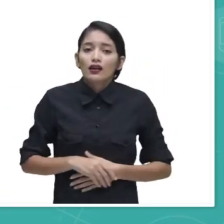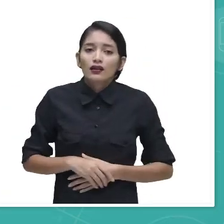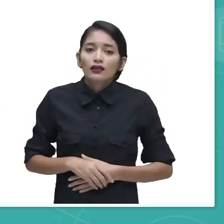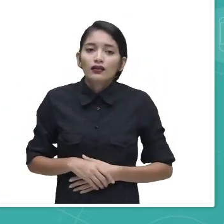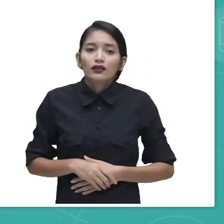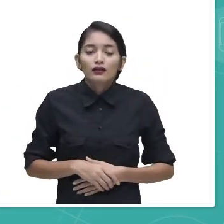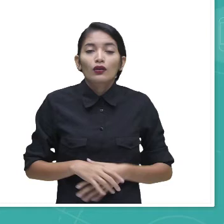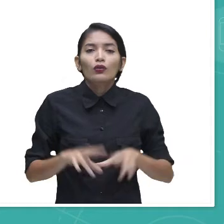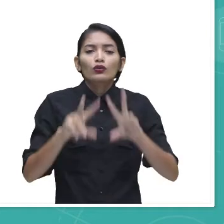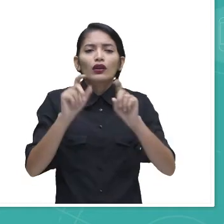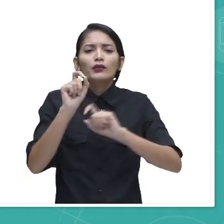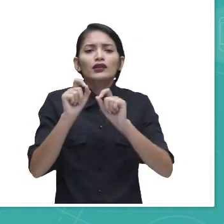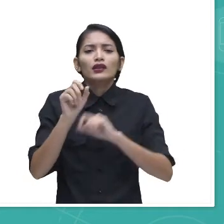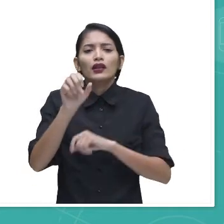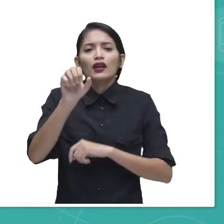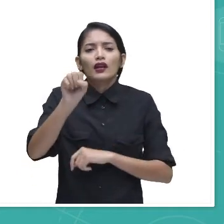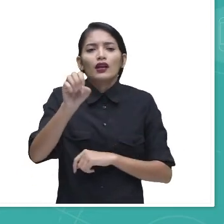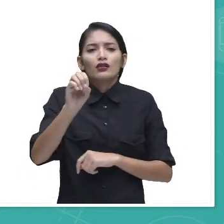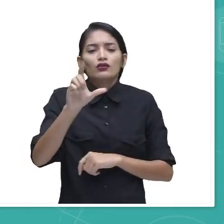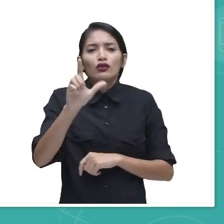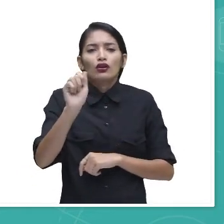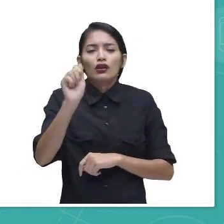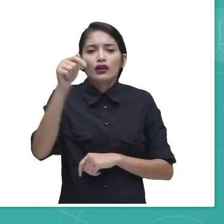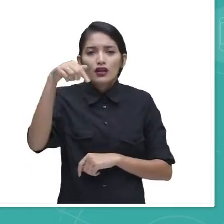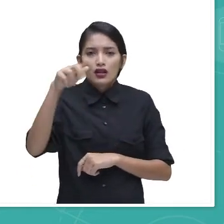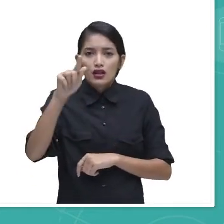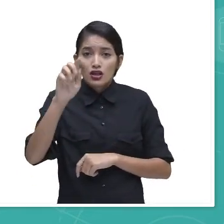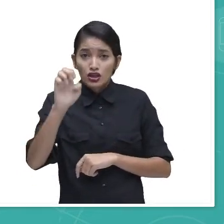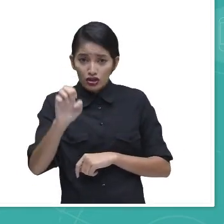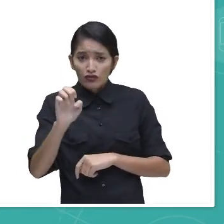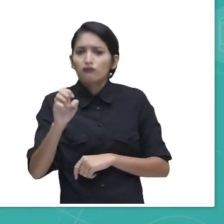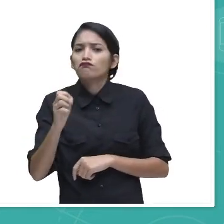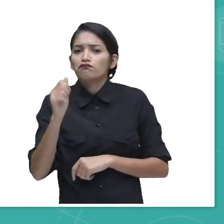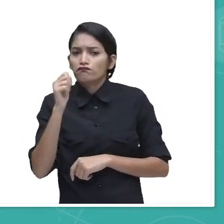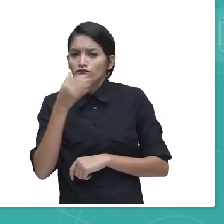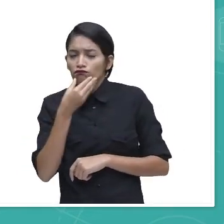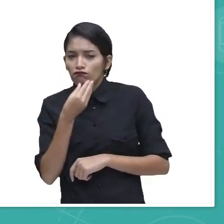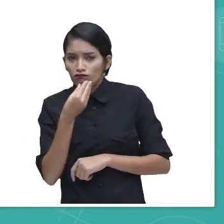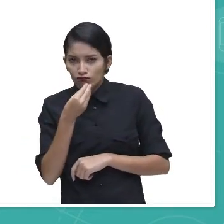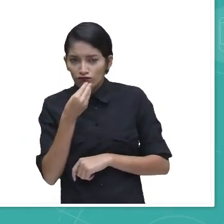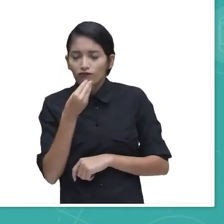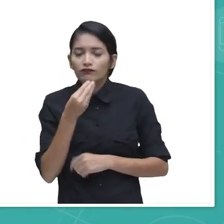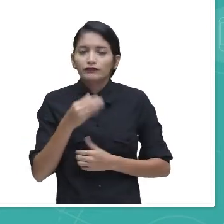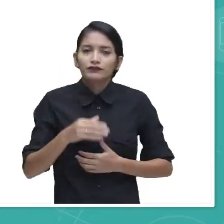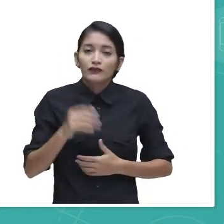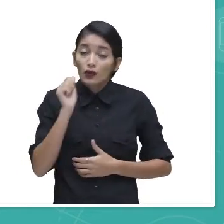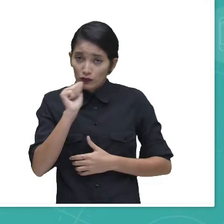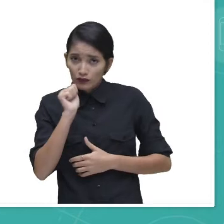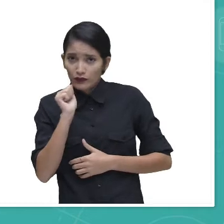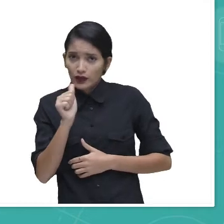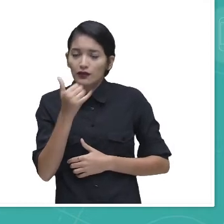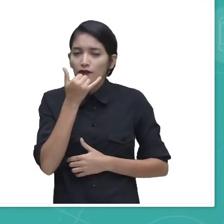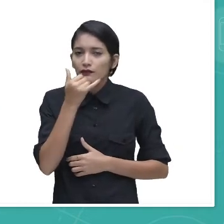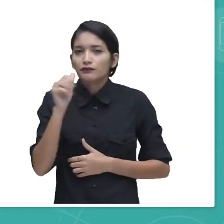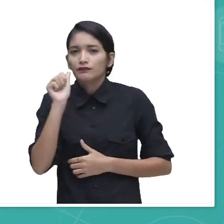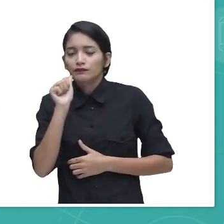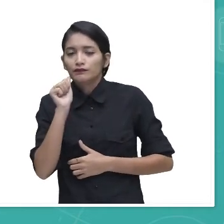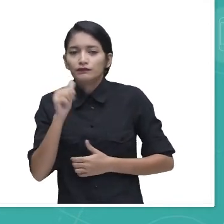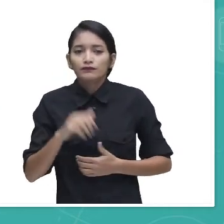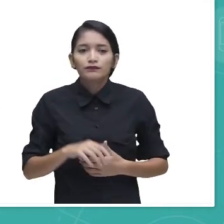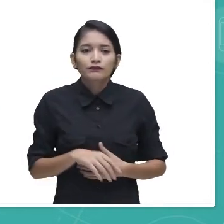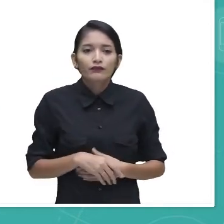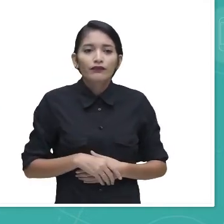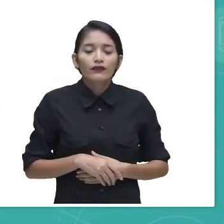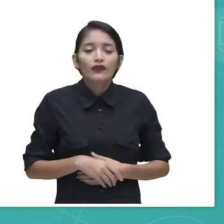é? Aí você vai ler direitinho, prestar atenção nos detalhes que ele está falando aí da Solange, tá bom? E não é